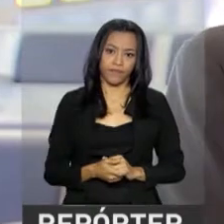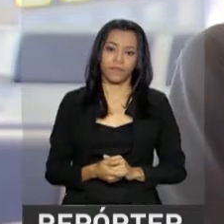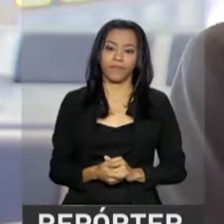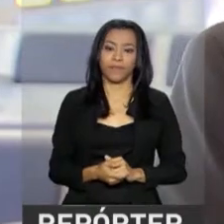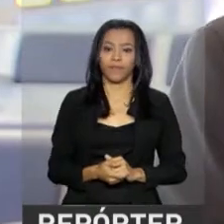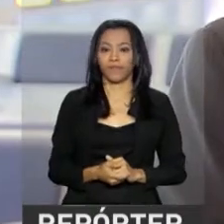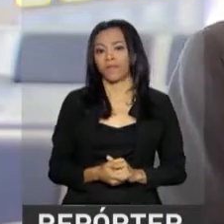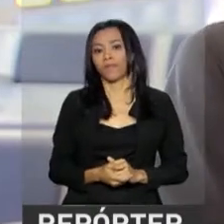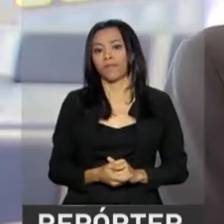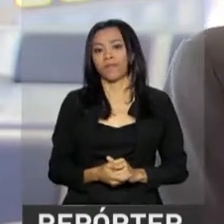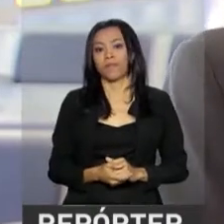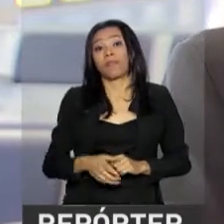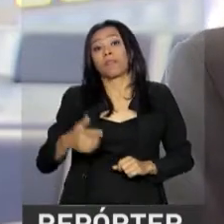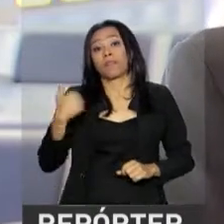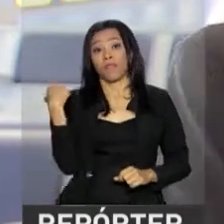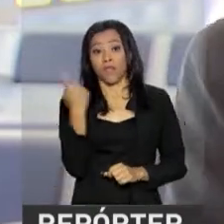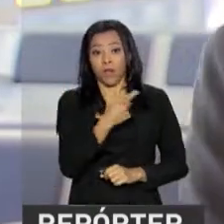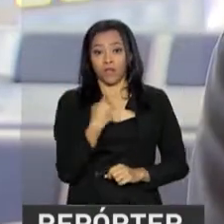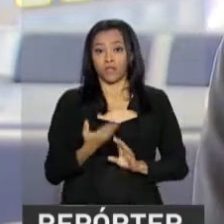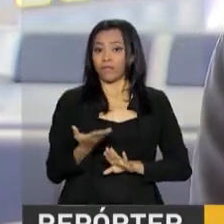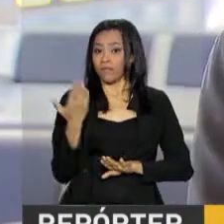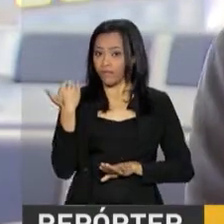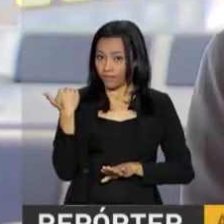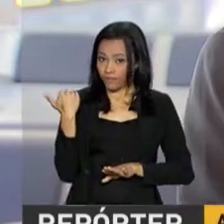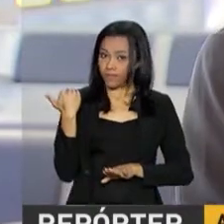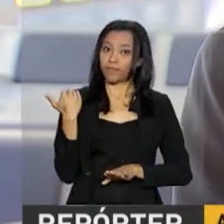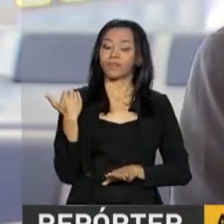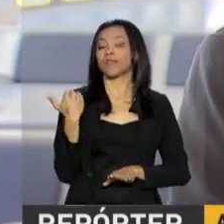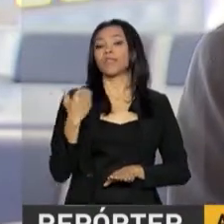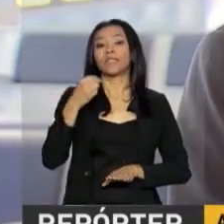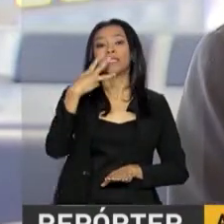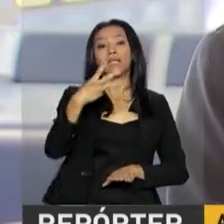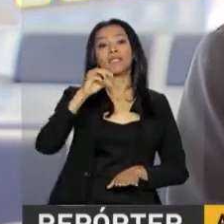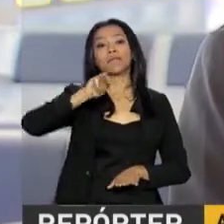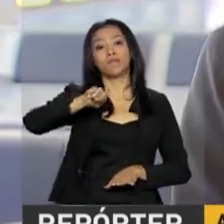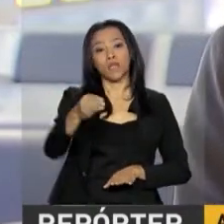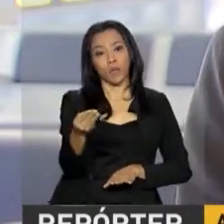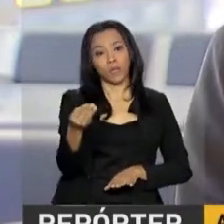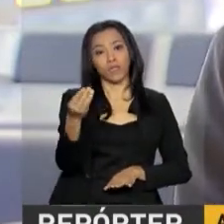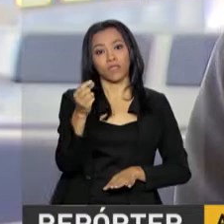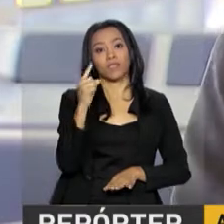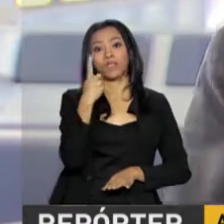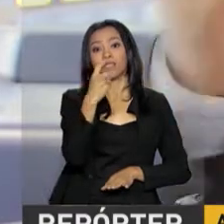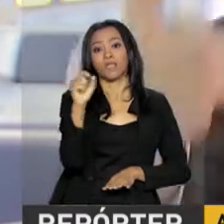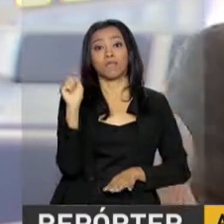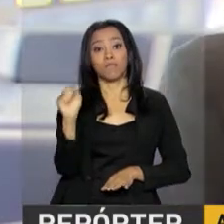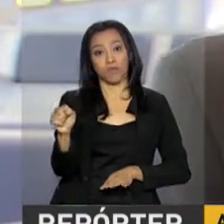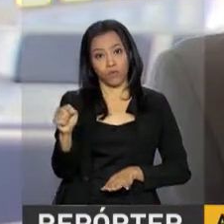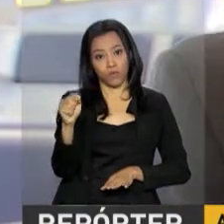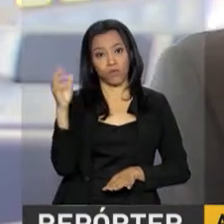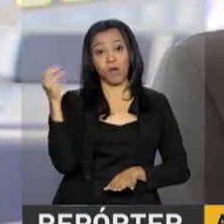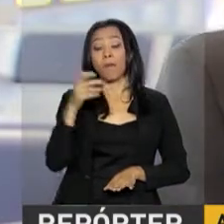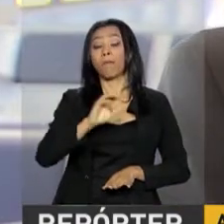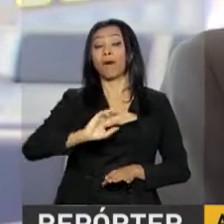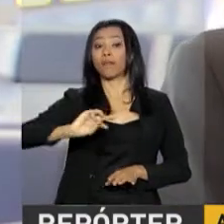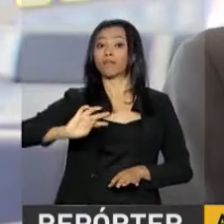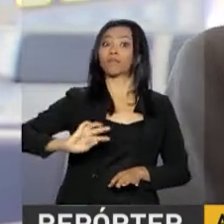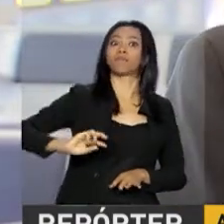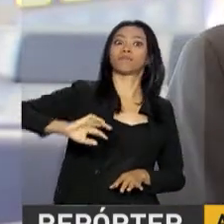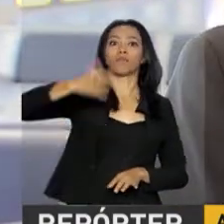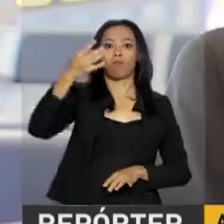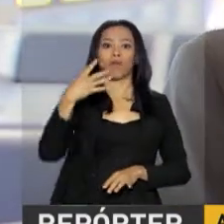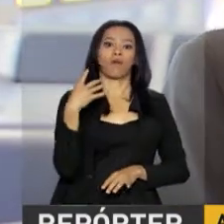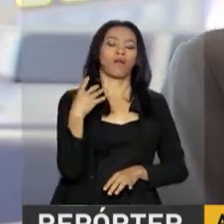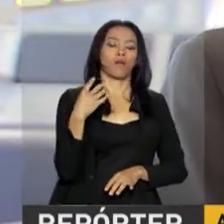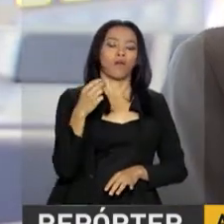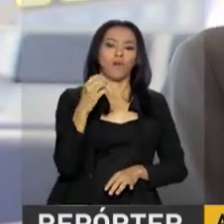estamos saindo de um aeroporto que hoje opera com 3 milhões e 100 mil passageiros para uma proposta de 8,7